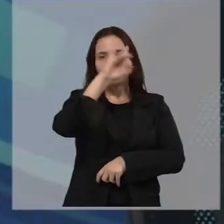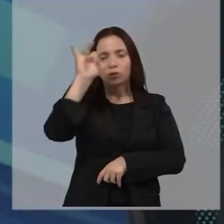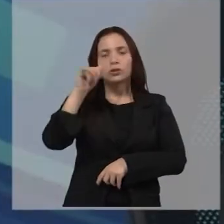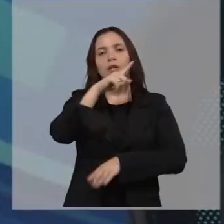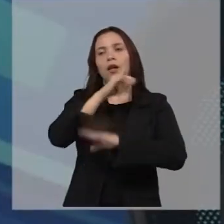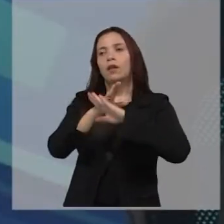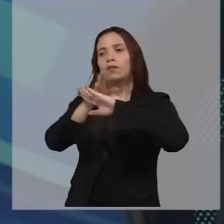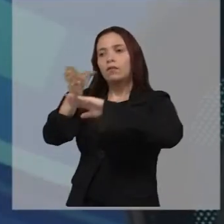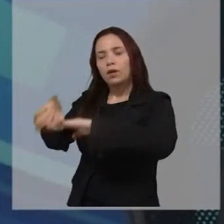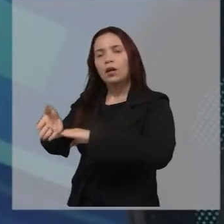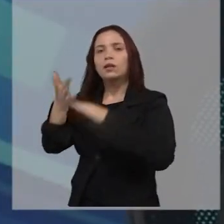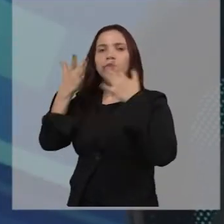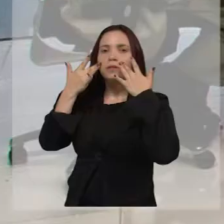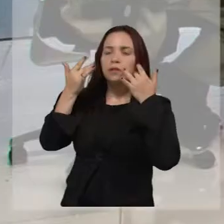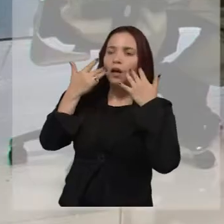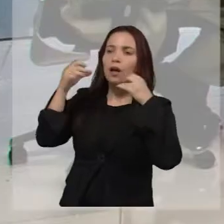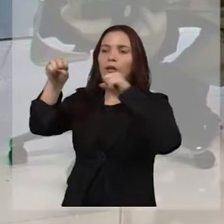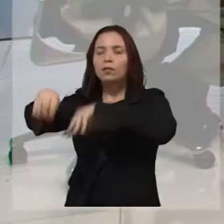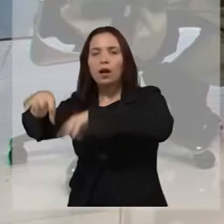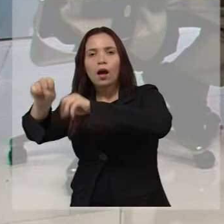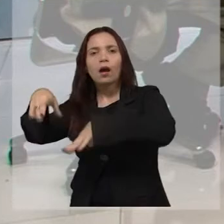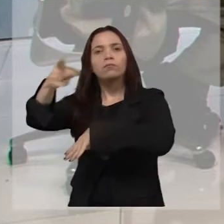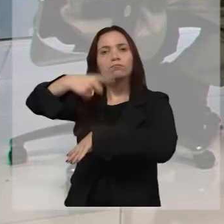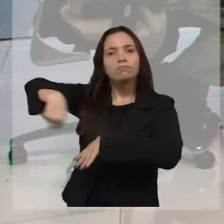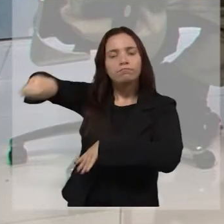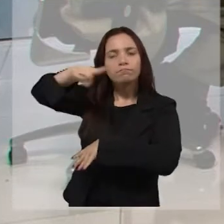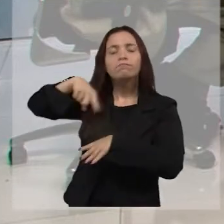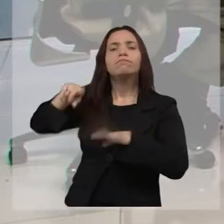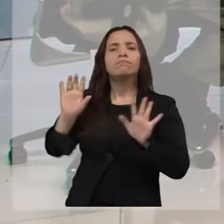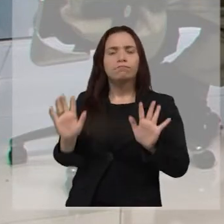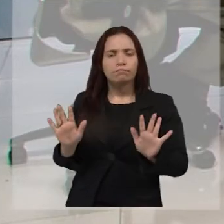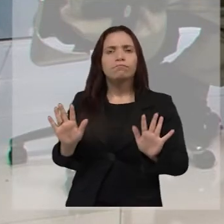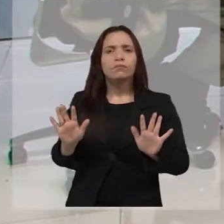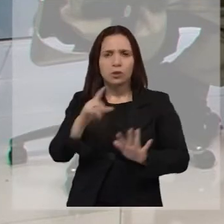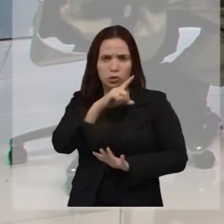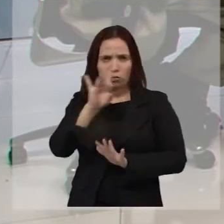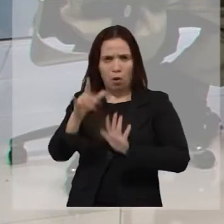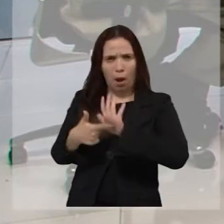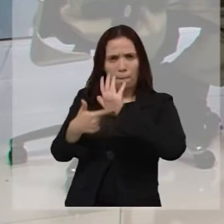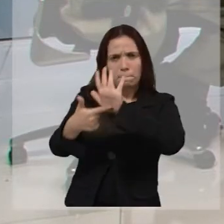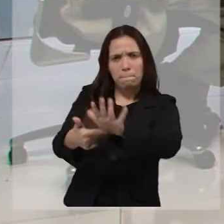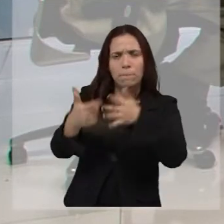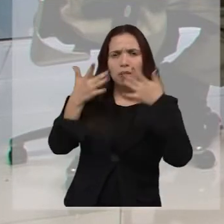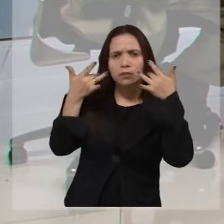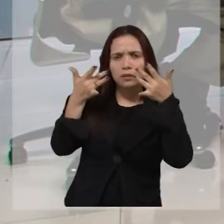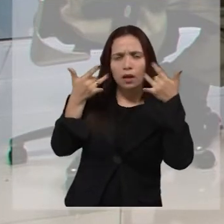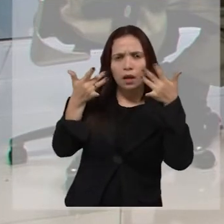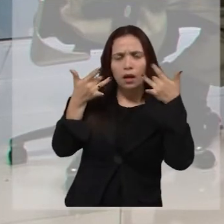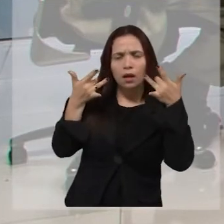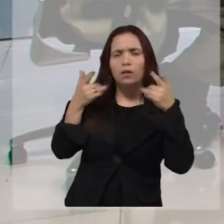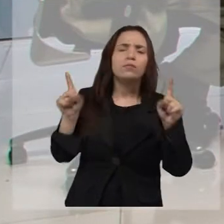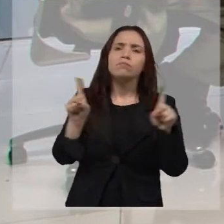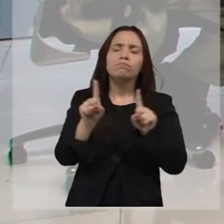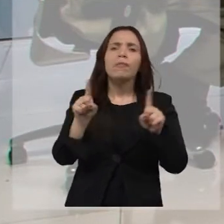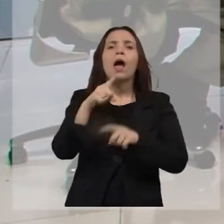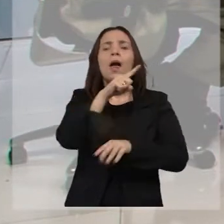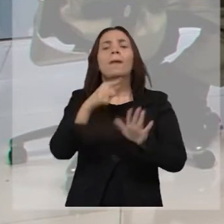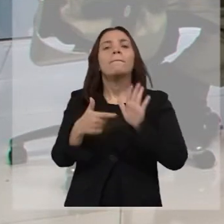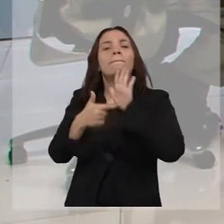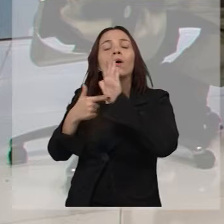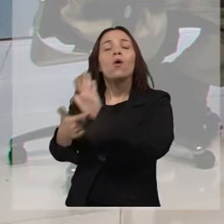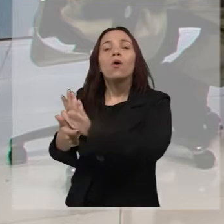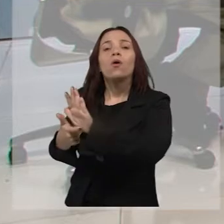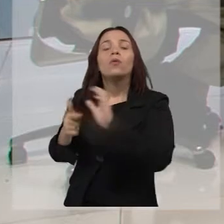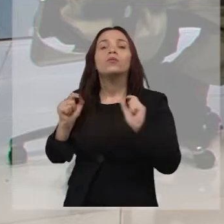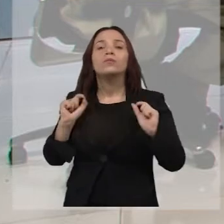da semana para ir lá, né, e dar aulas. E não é só para fazer uma apresentação de teatro, mas é porque ela